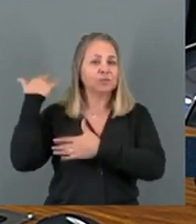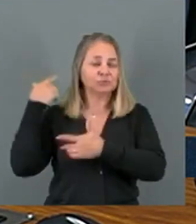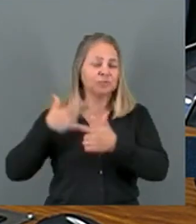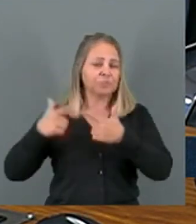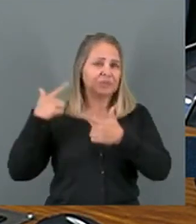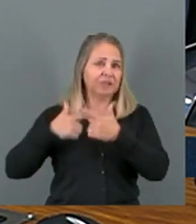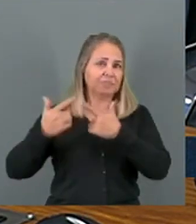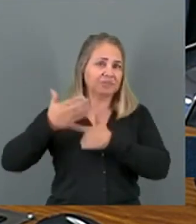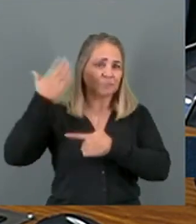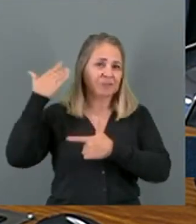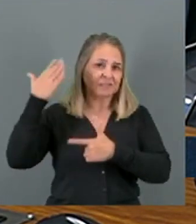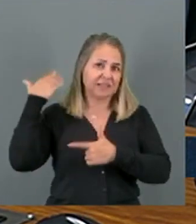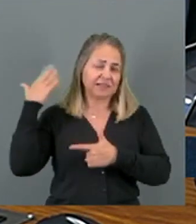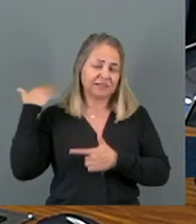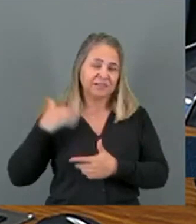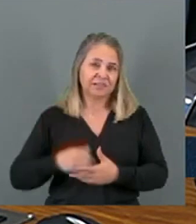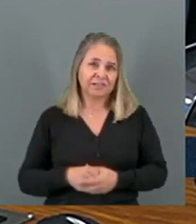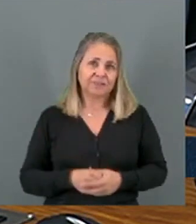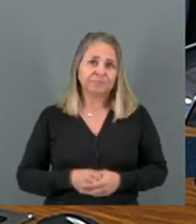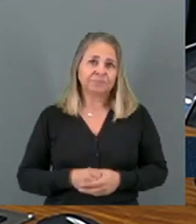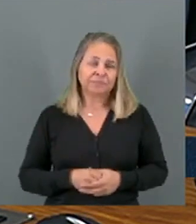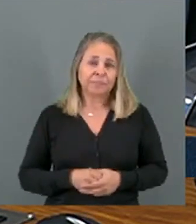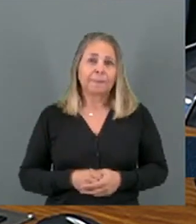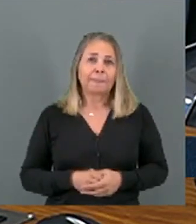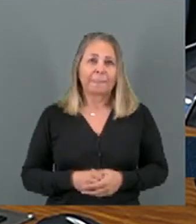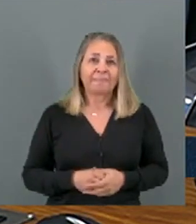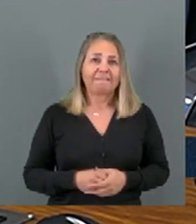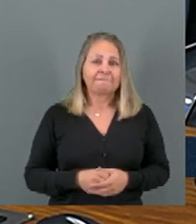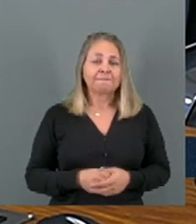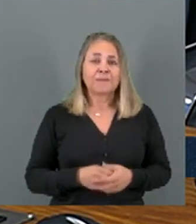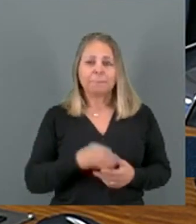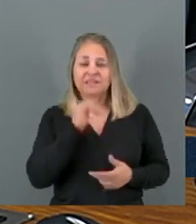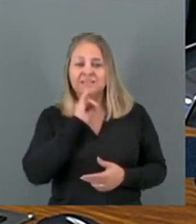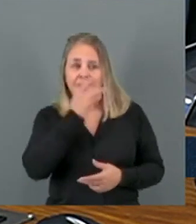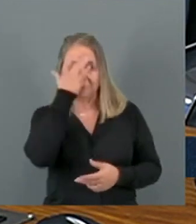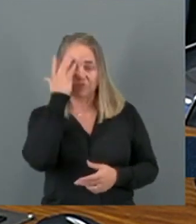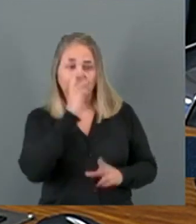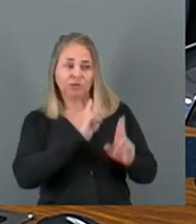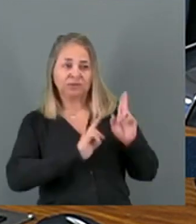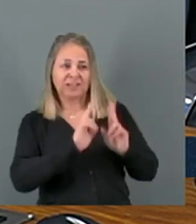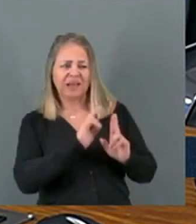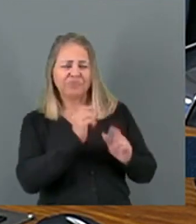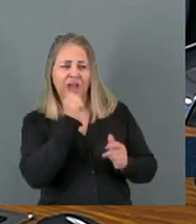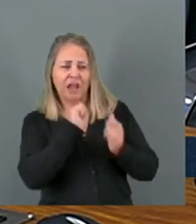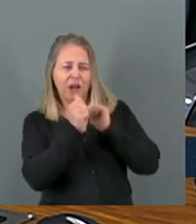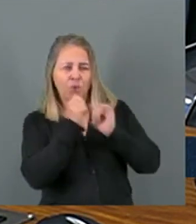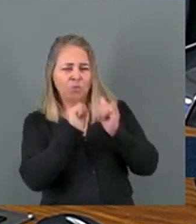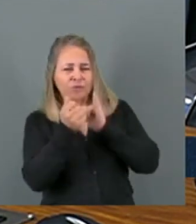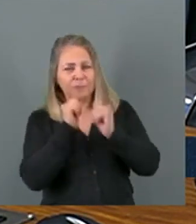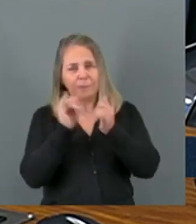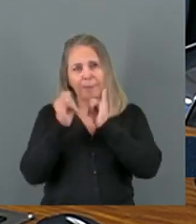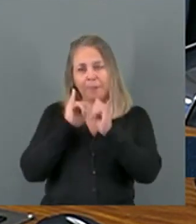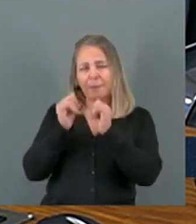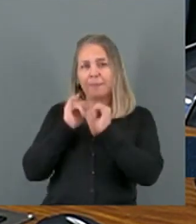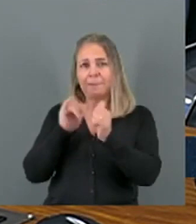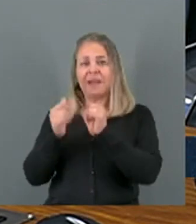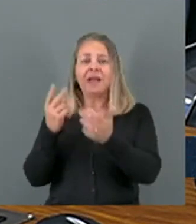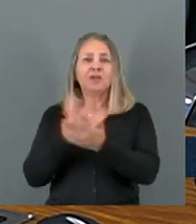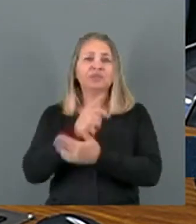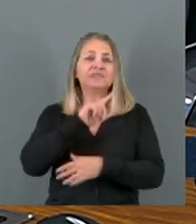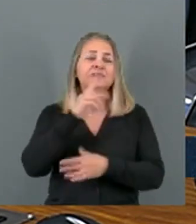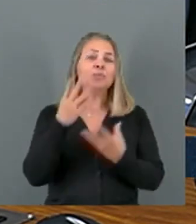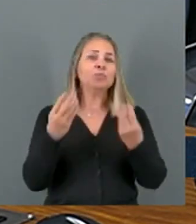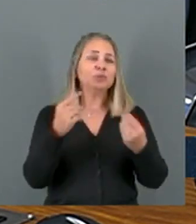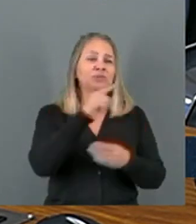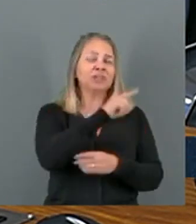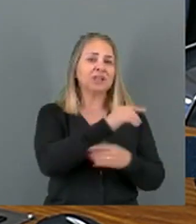Estudando o efeito de crises anteriores no consumo de álcool, por exemplo, durante a crise econômica de 2008 nos Estados Unidos,